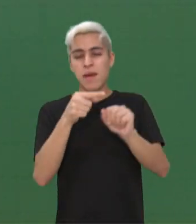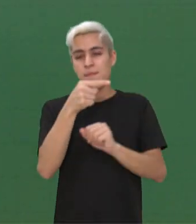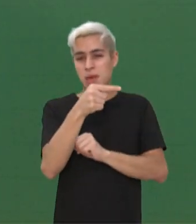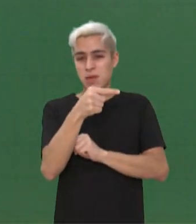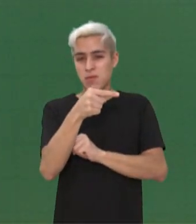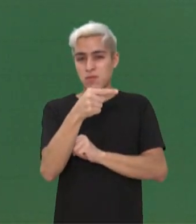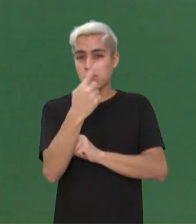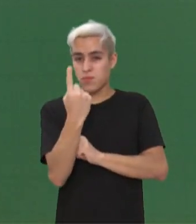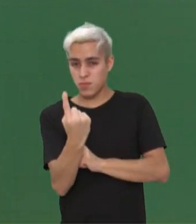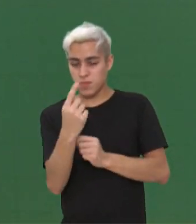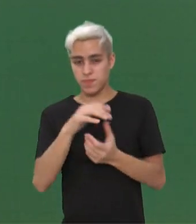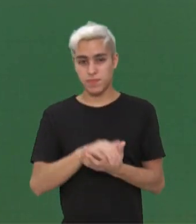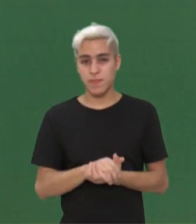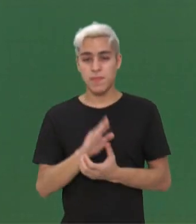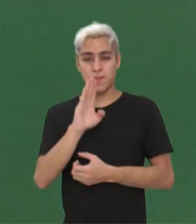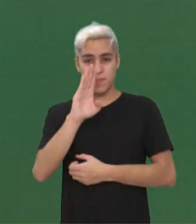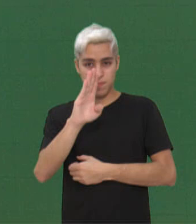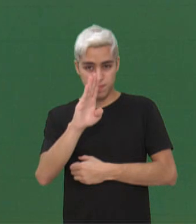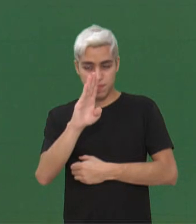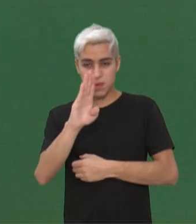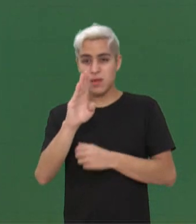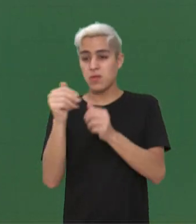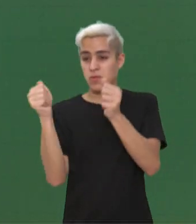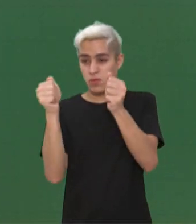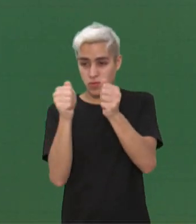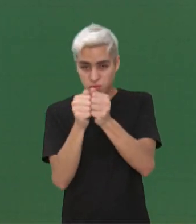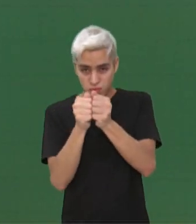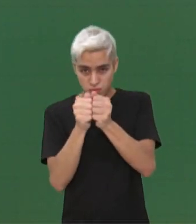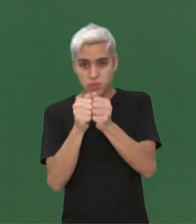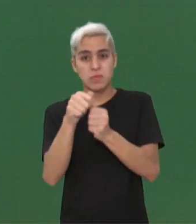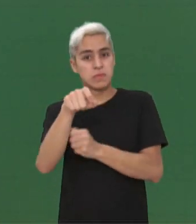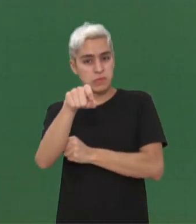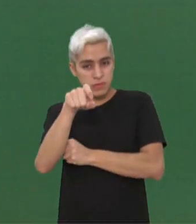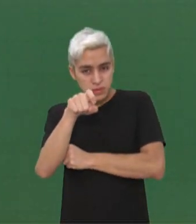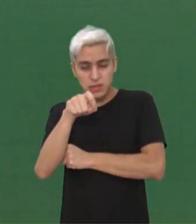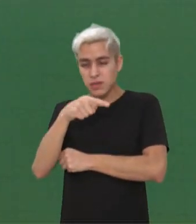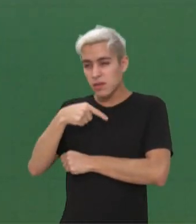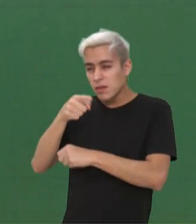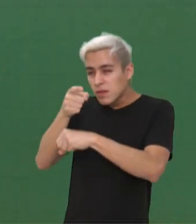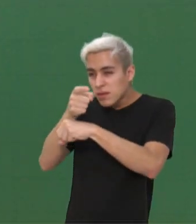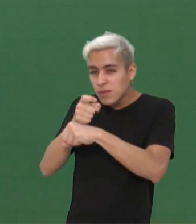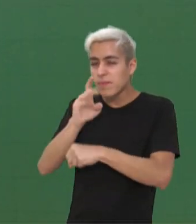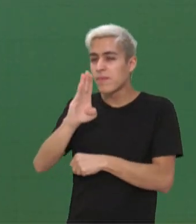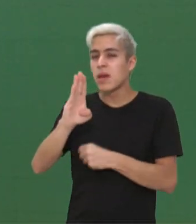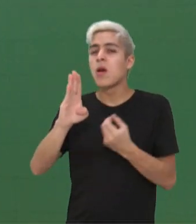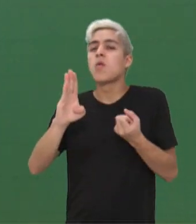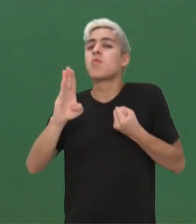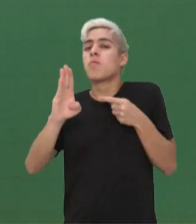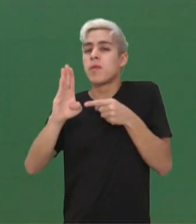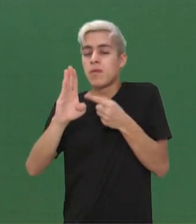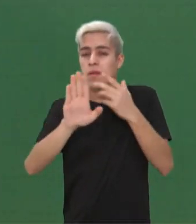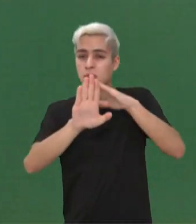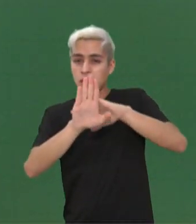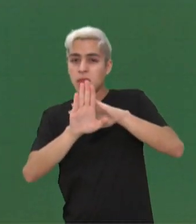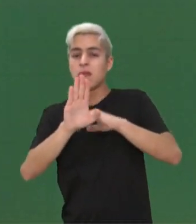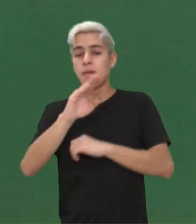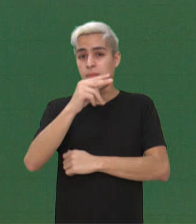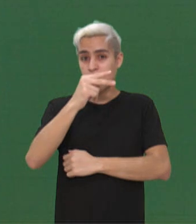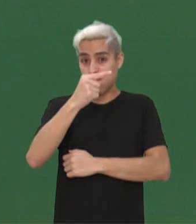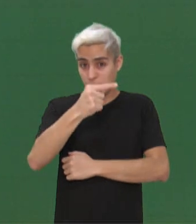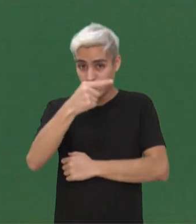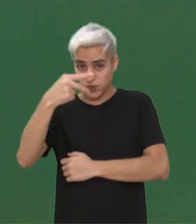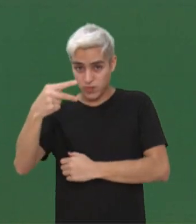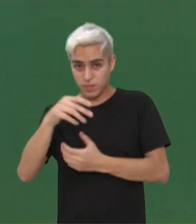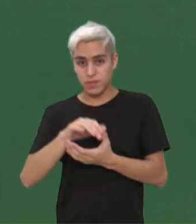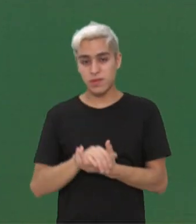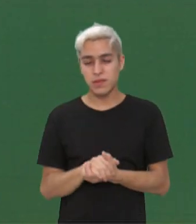1. B é o termo que acompanha o x, então para nós B vale menos 2.